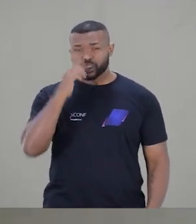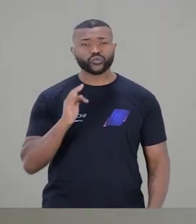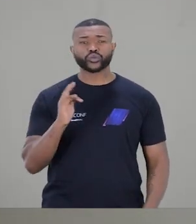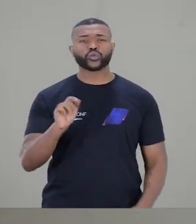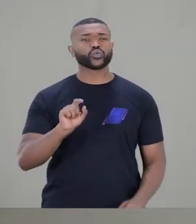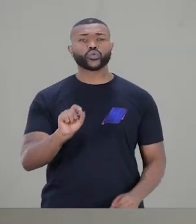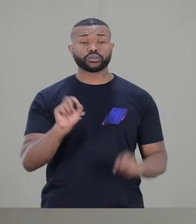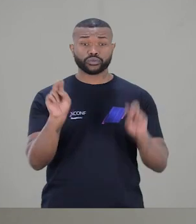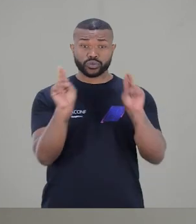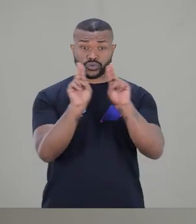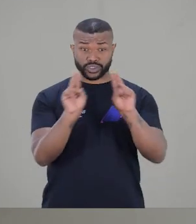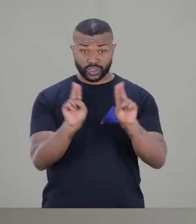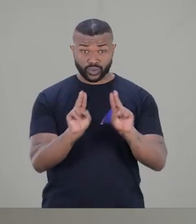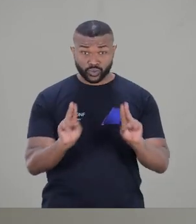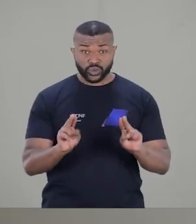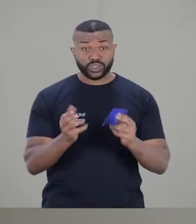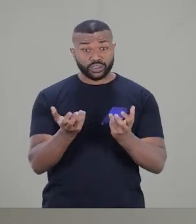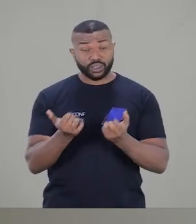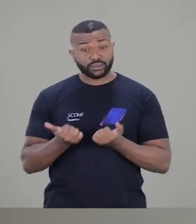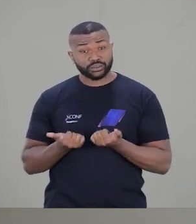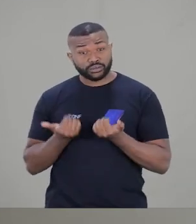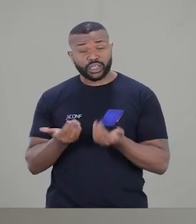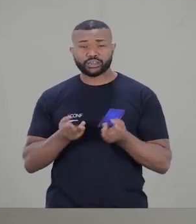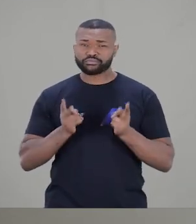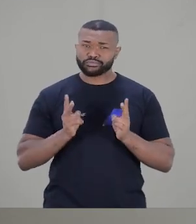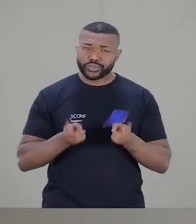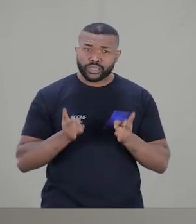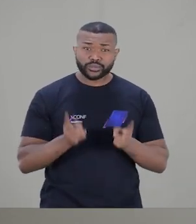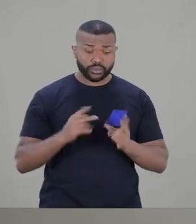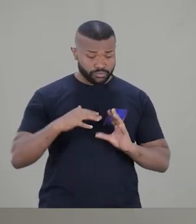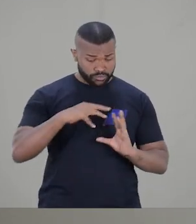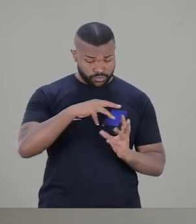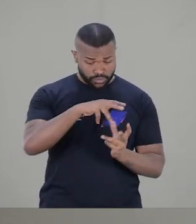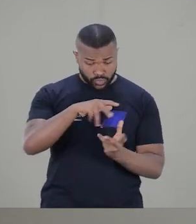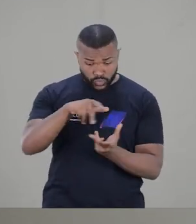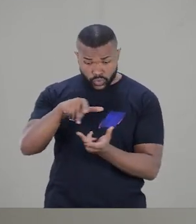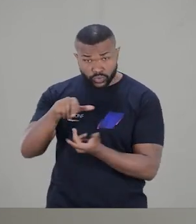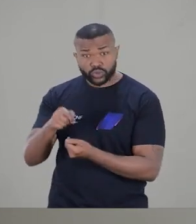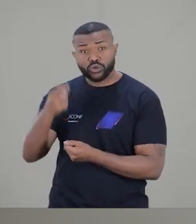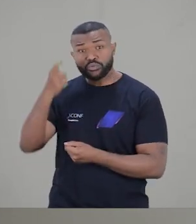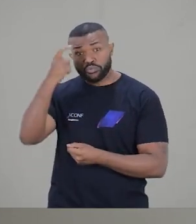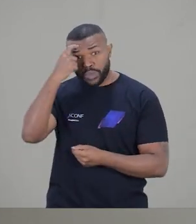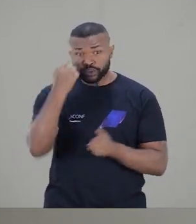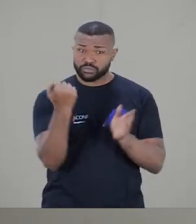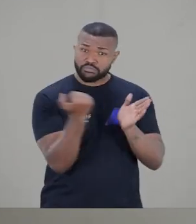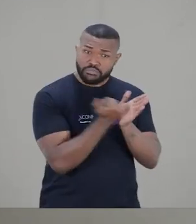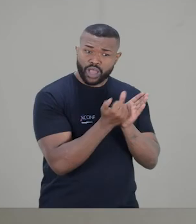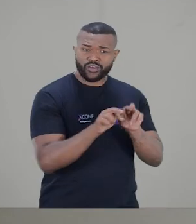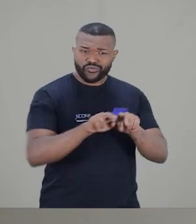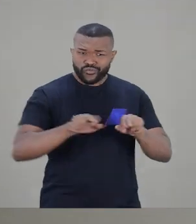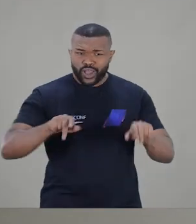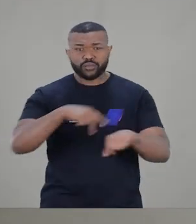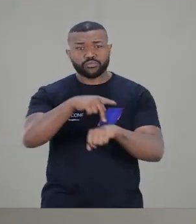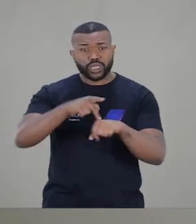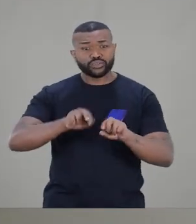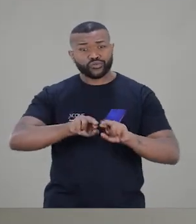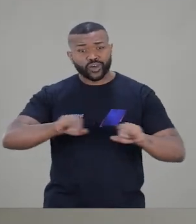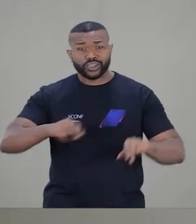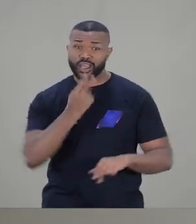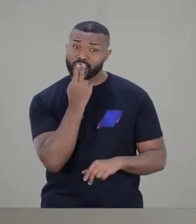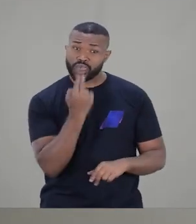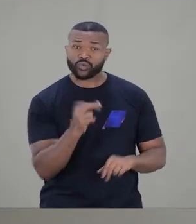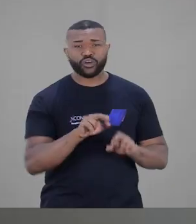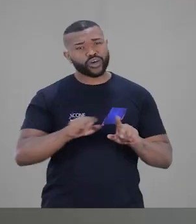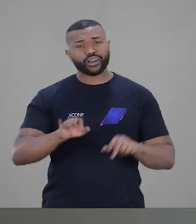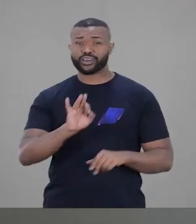futuro aqui na Natura? A gente quer ter uma entrega contínua para o mundo todo, pensando multimarca, multipaís e